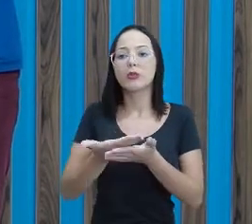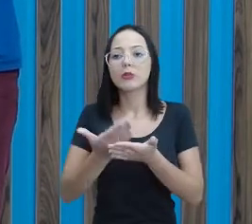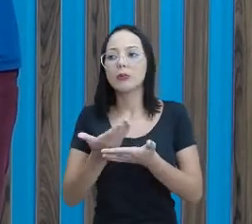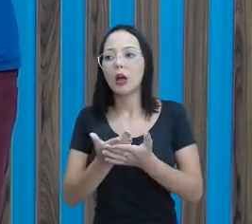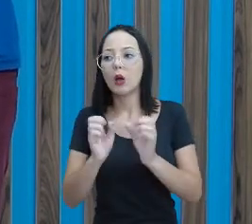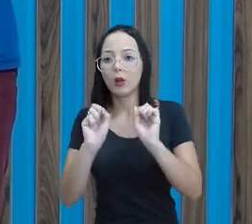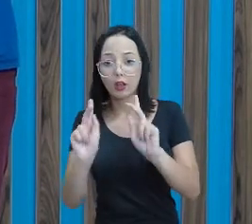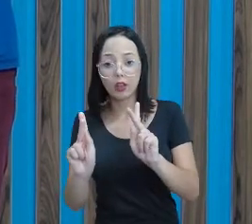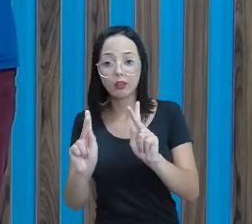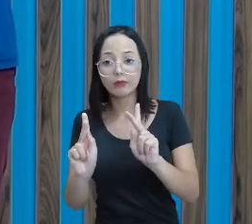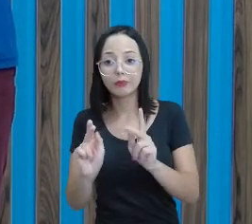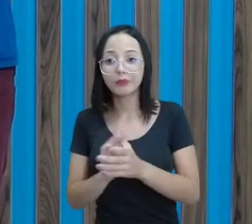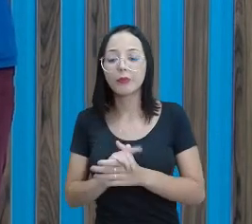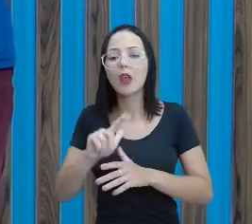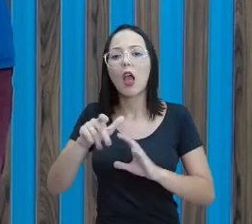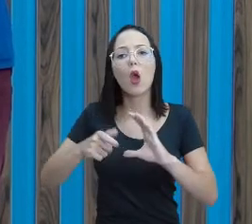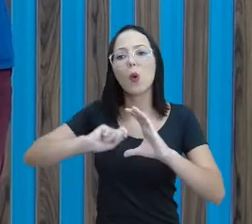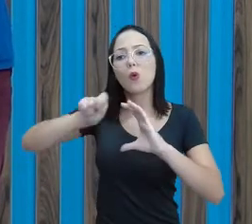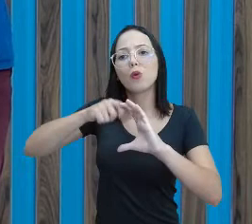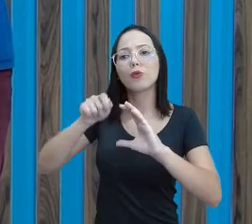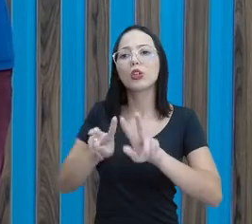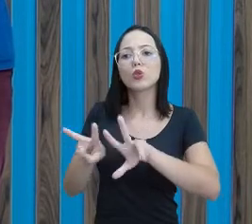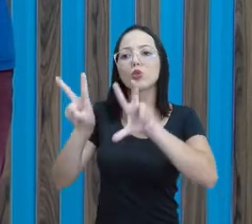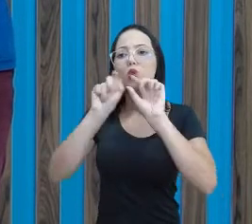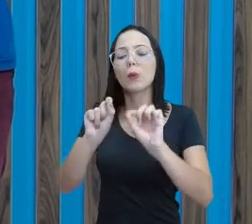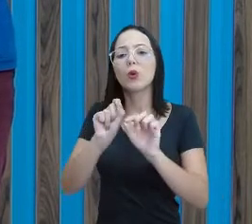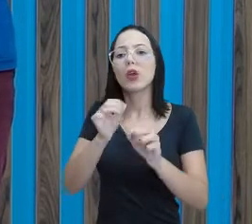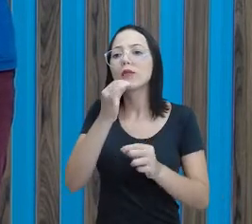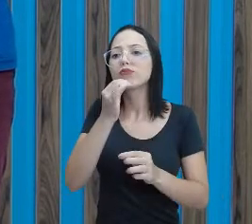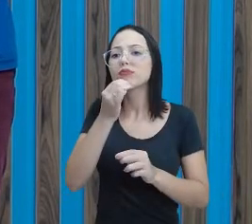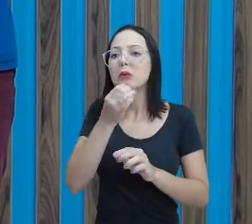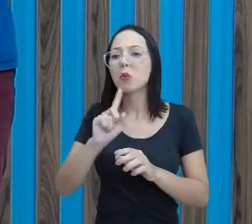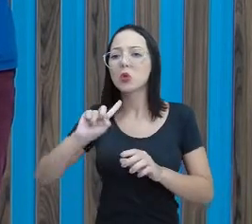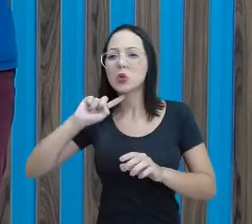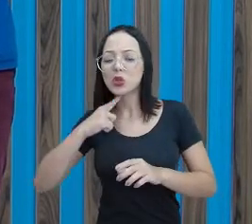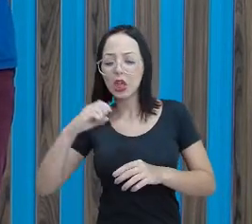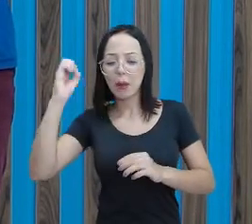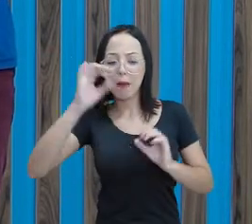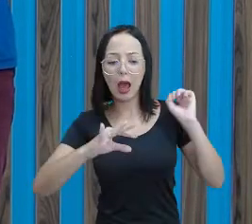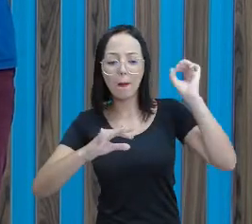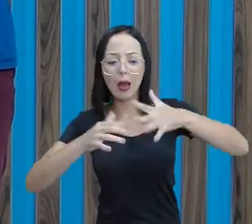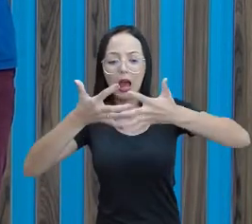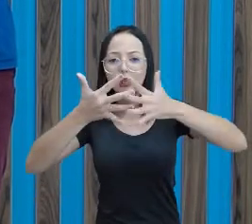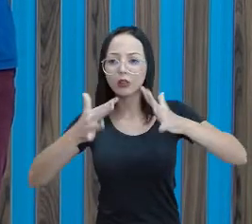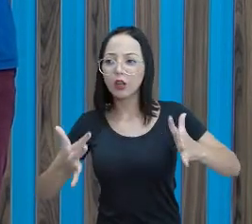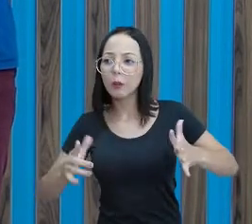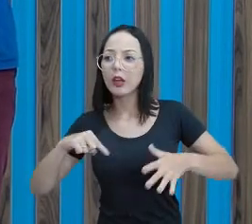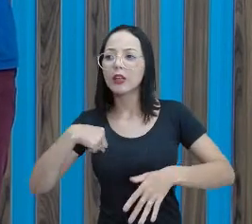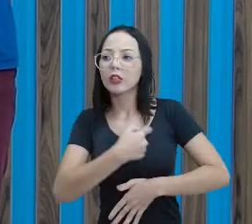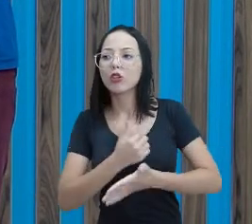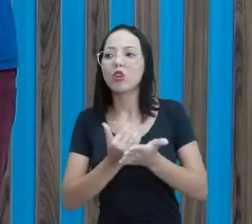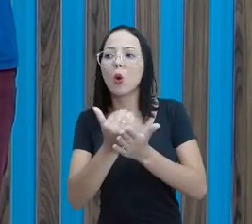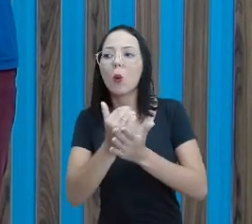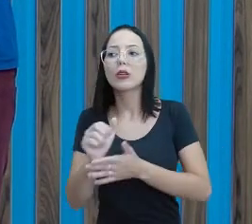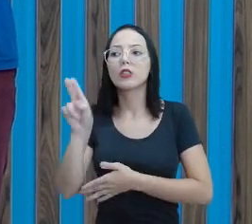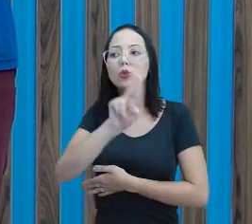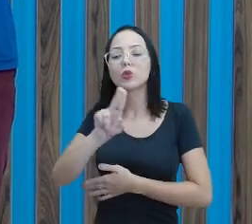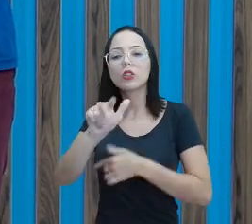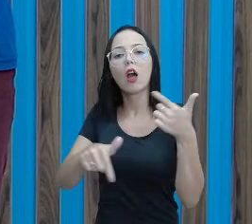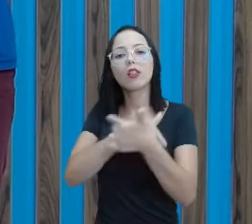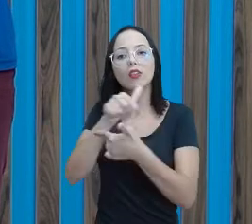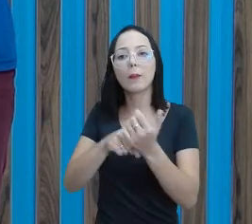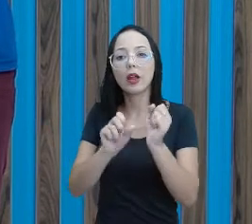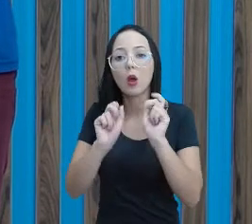tá? É um vídeo sobre a questão dos oceanos, a poluição dos oceanos, que a gente vai começar a trabalhar essa questão